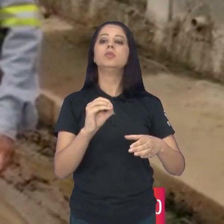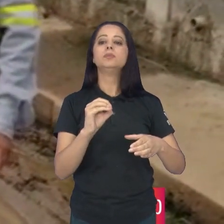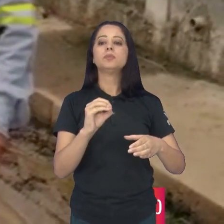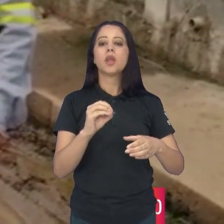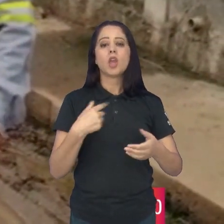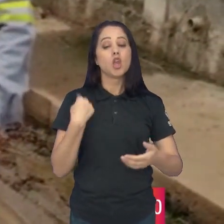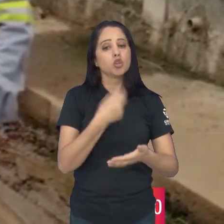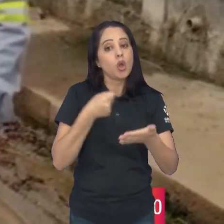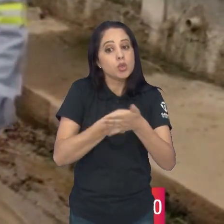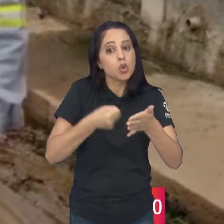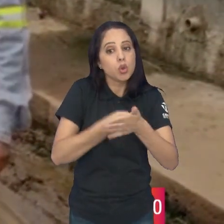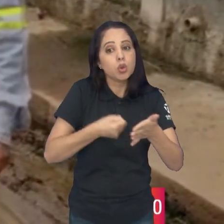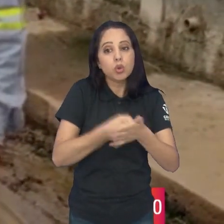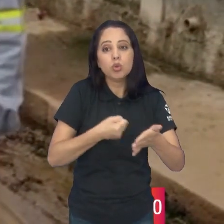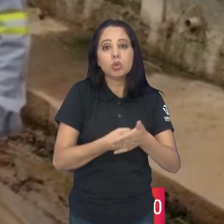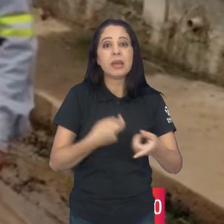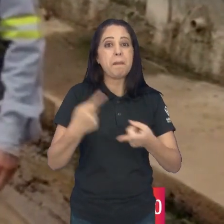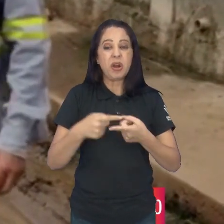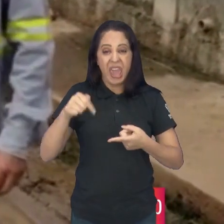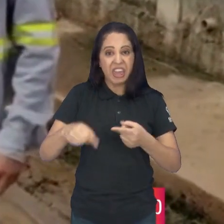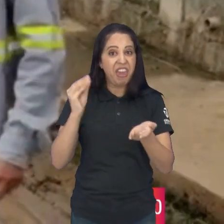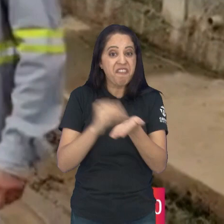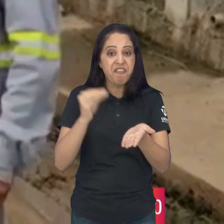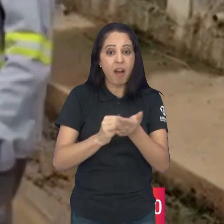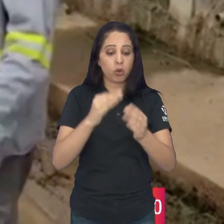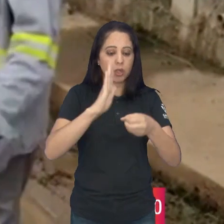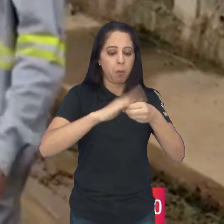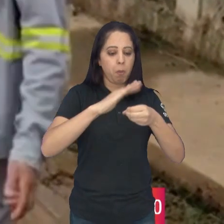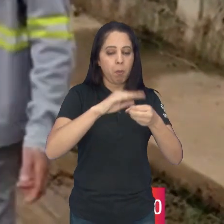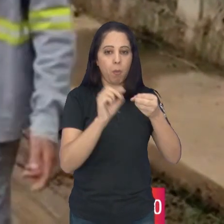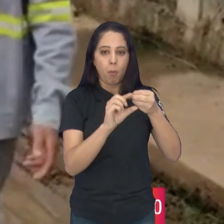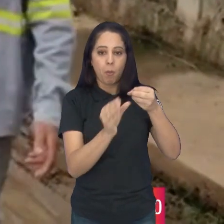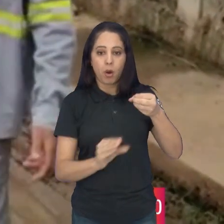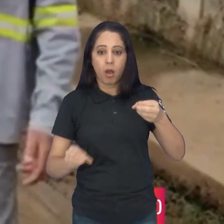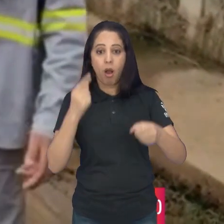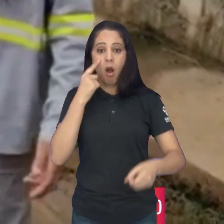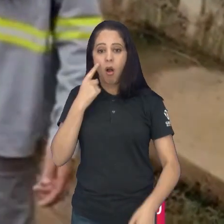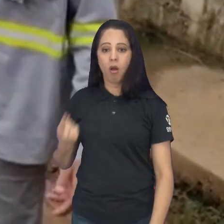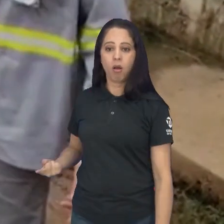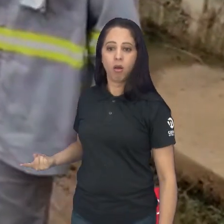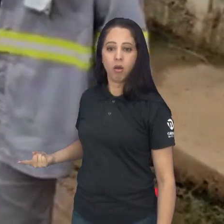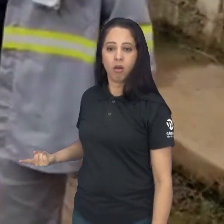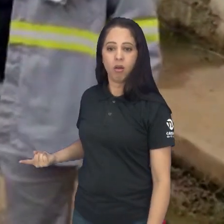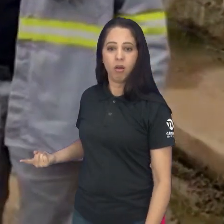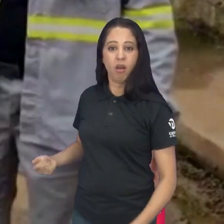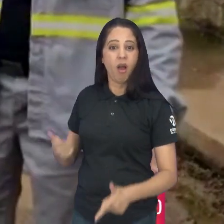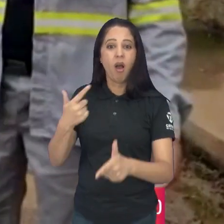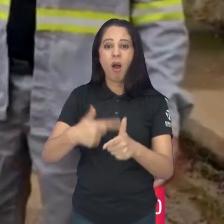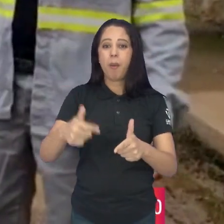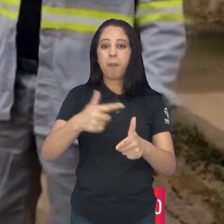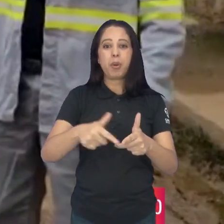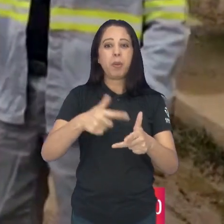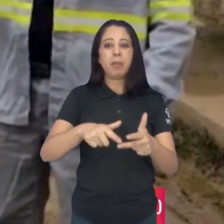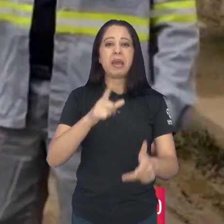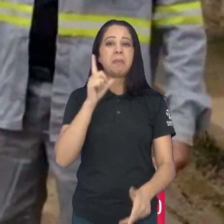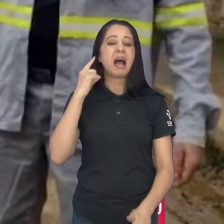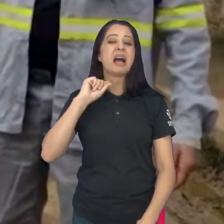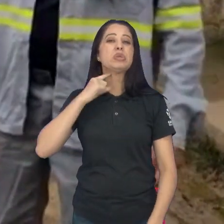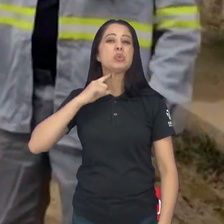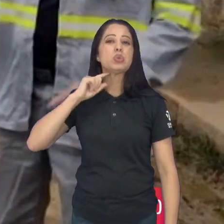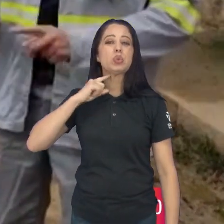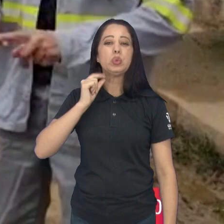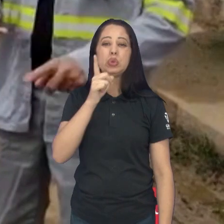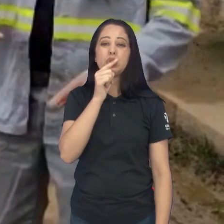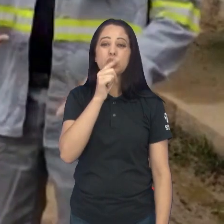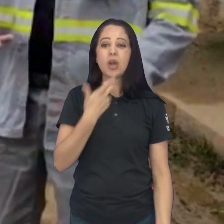aqui, que nós estamos sem saneamento básico e estamos convivendo com essa situação, ó, de água, de esgoto na rua. E nós precisamos do que